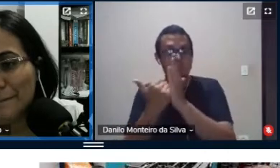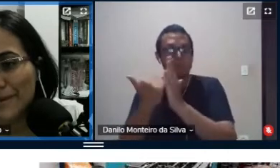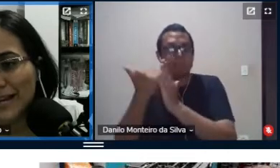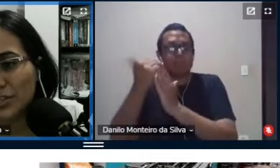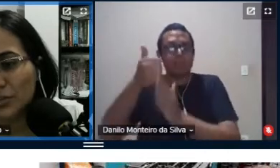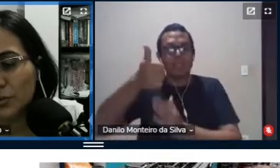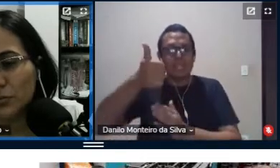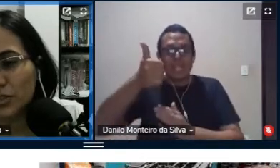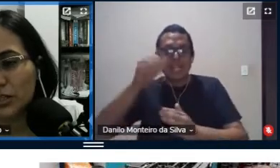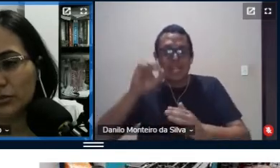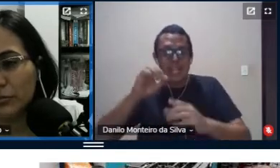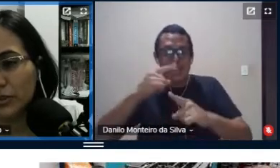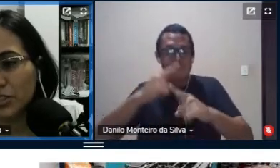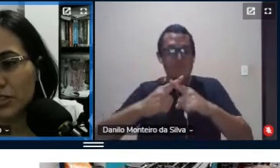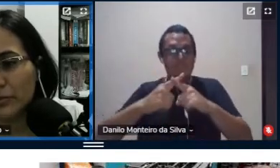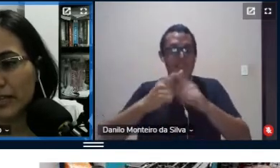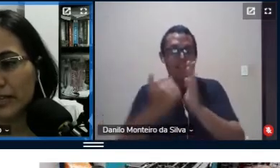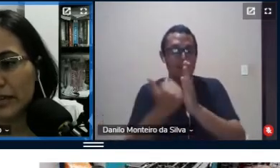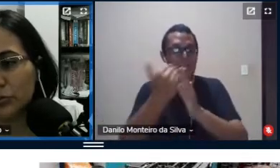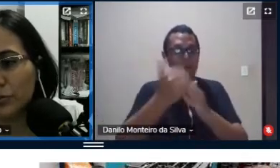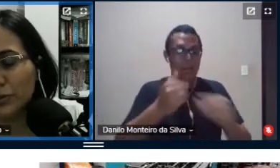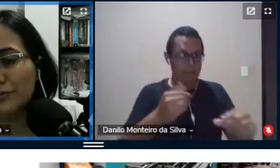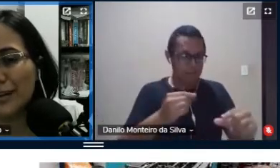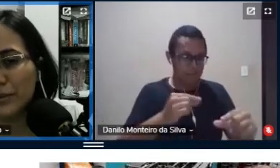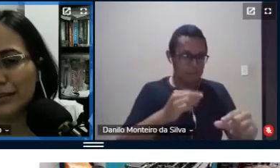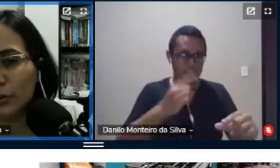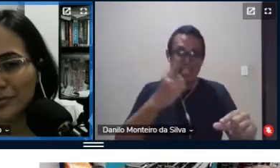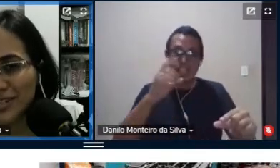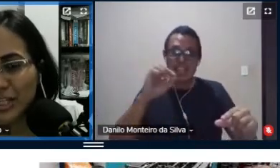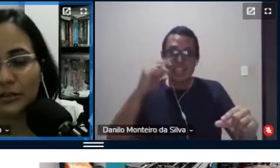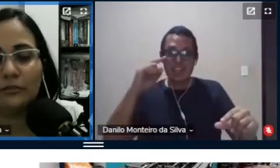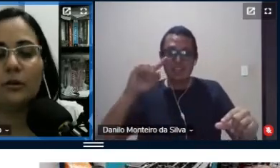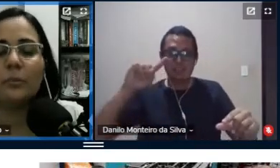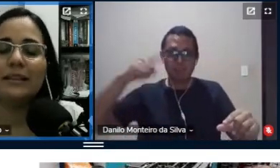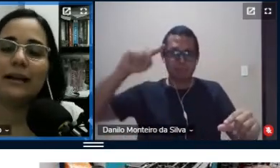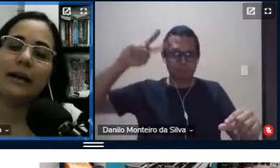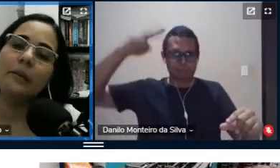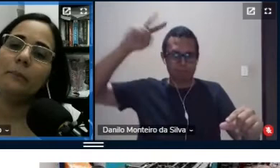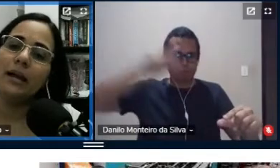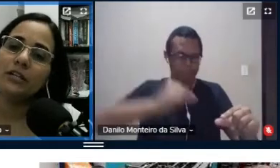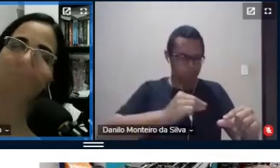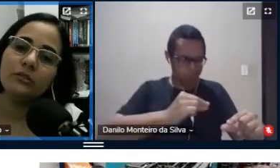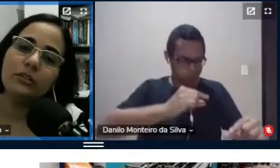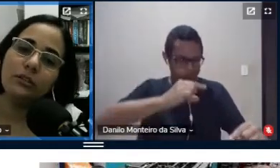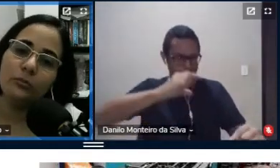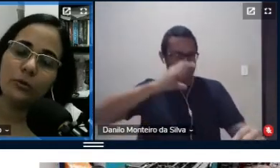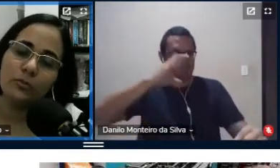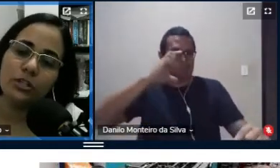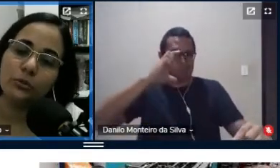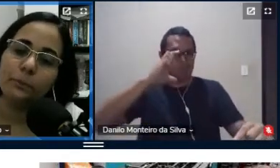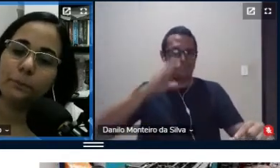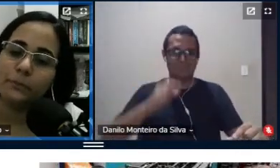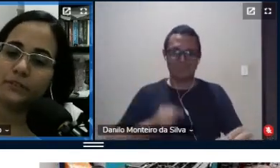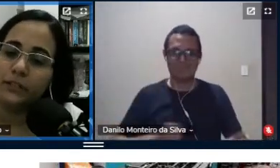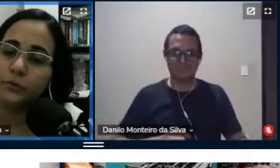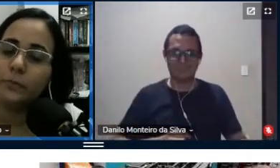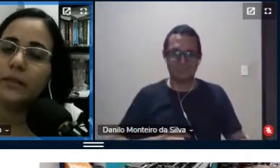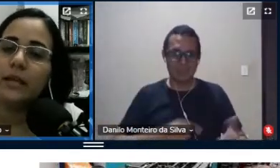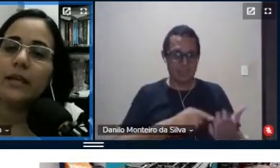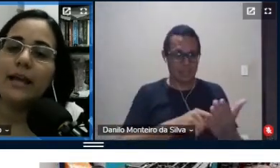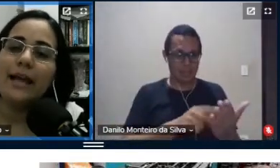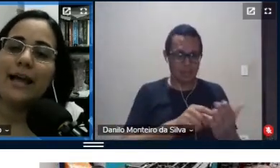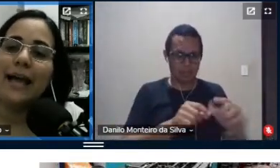a imagem do meu objeto. É importante lembrar que a lupa não vai aumentar o objeto, ela vai aumentar a imagem que eu tenho do meu objeto,